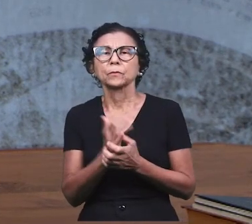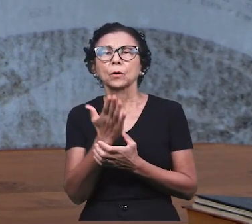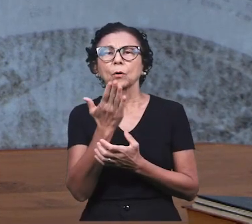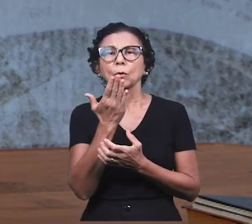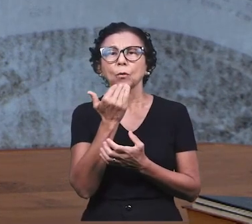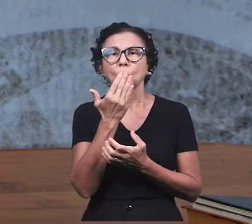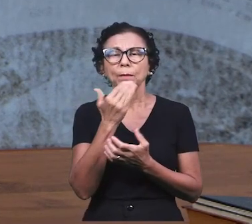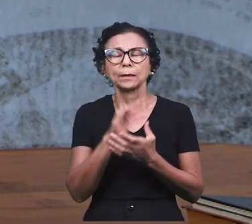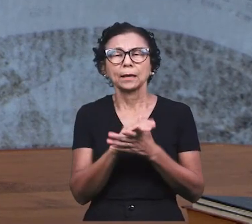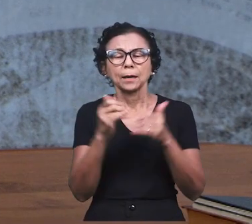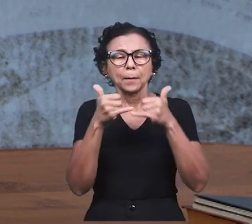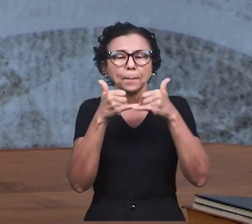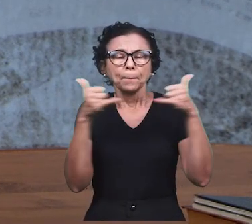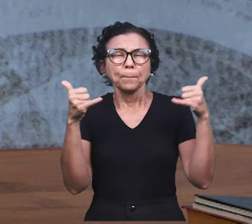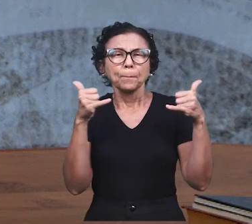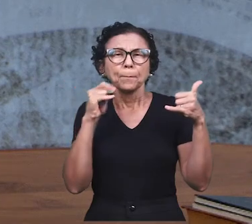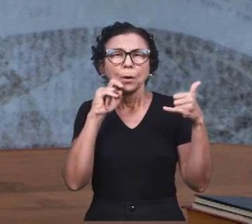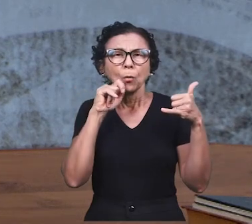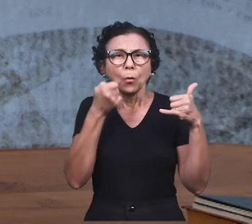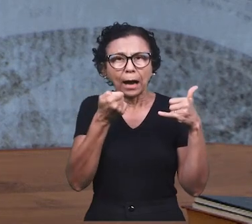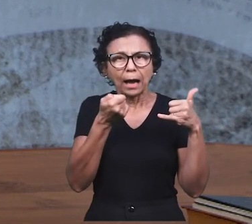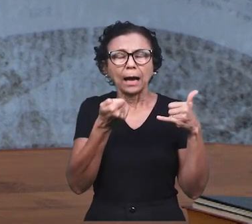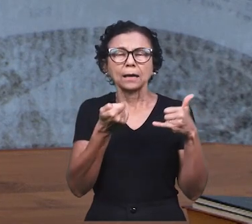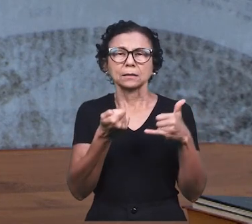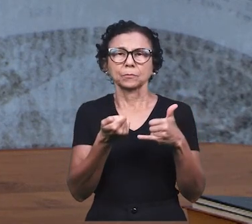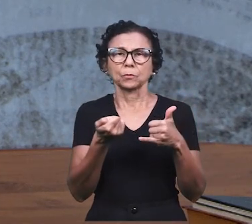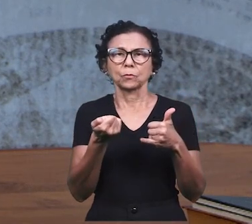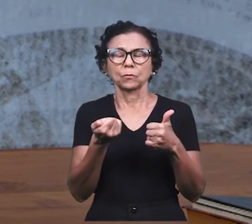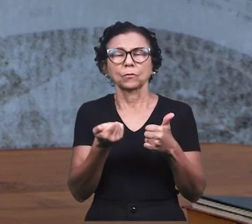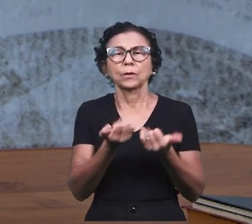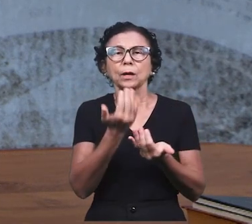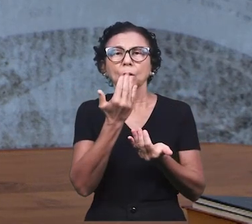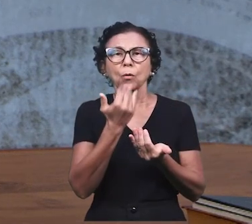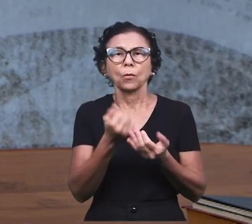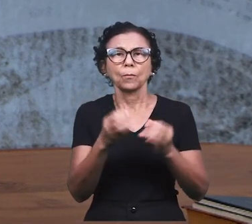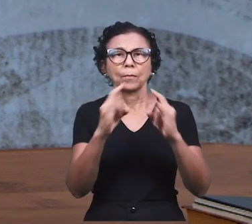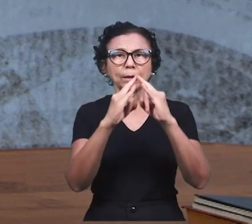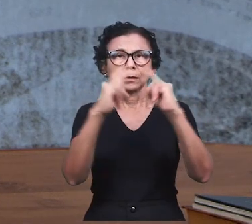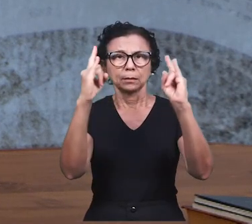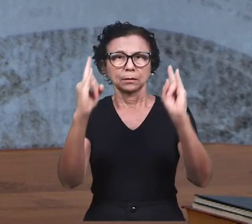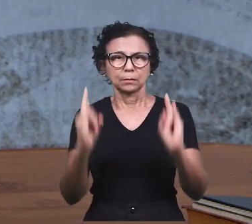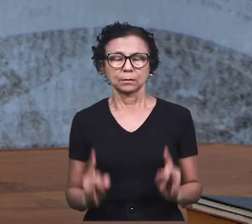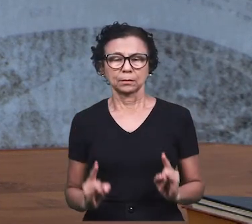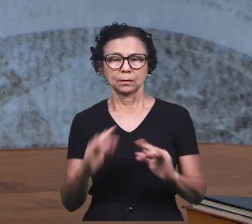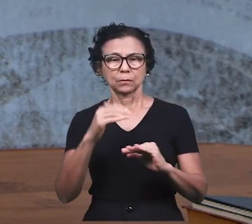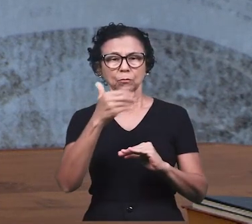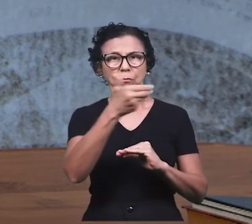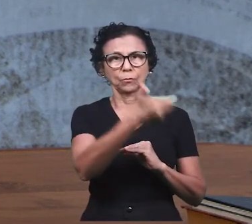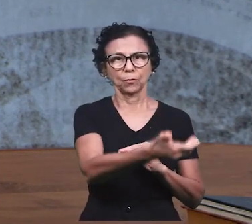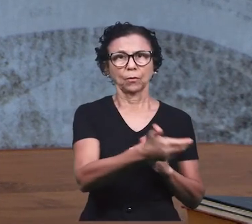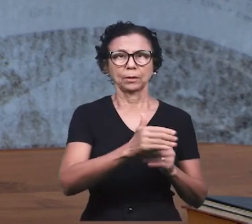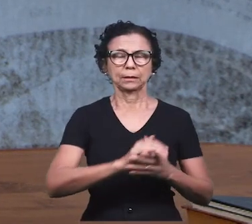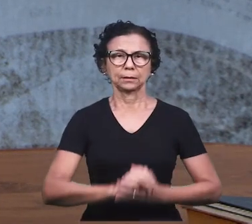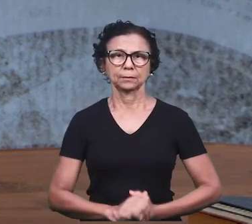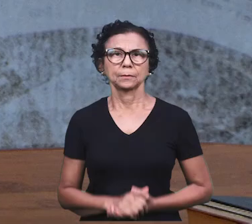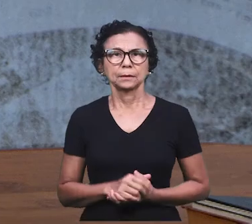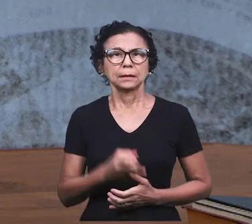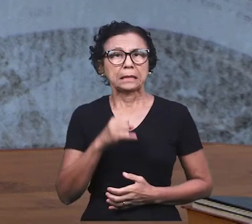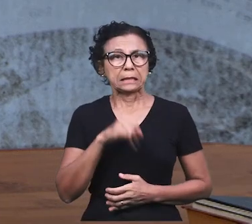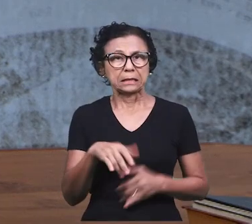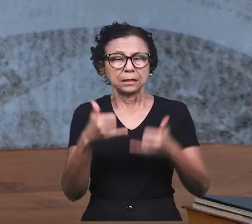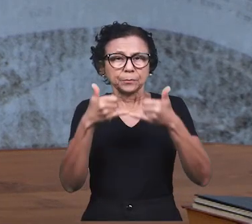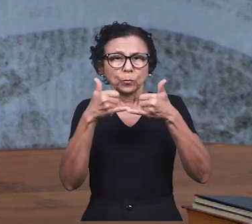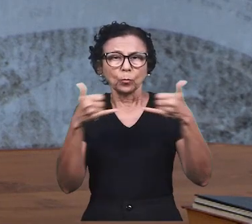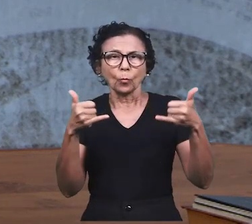lugar santo, no pátio da tenda da congregação o comerão. Levedado não se